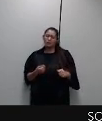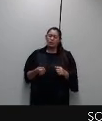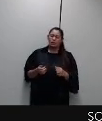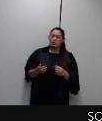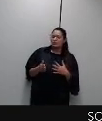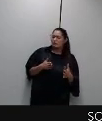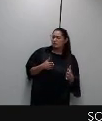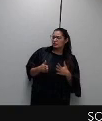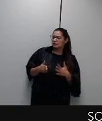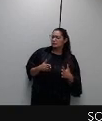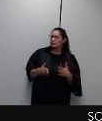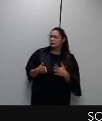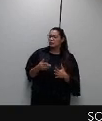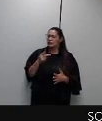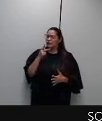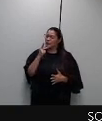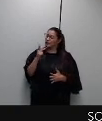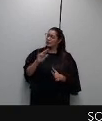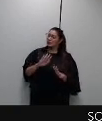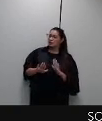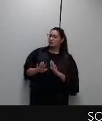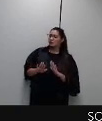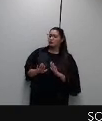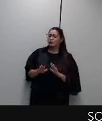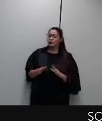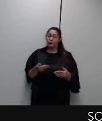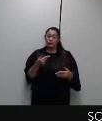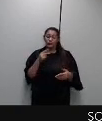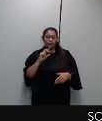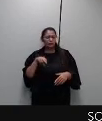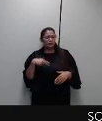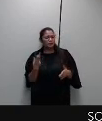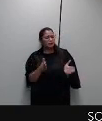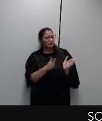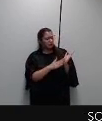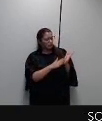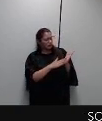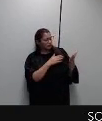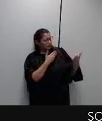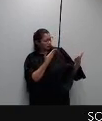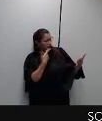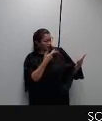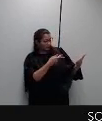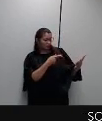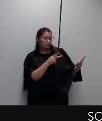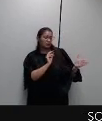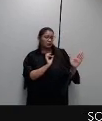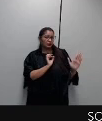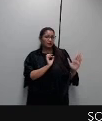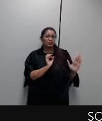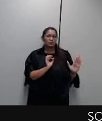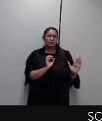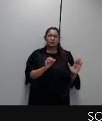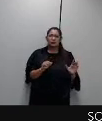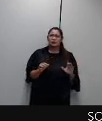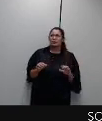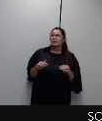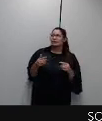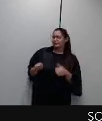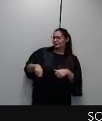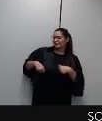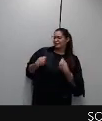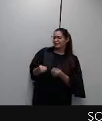2017 no que foi estampado né mas não não dizendo necessariamente que quem adota o entendimento